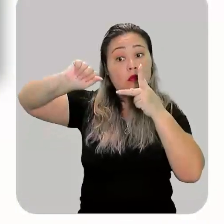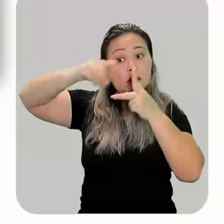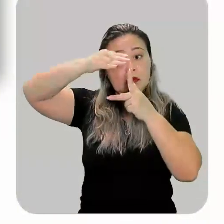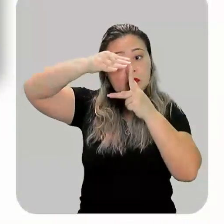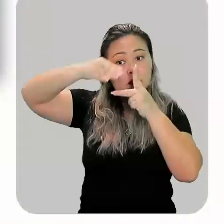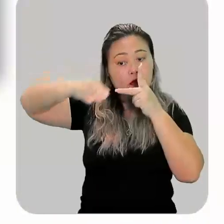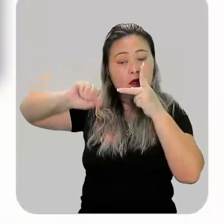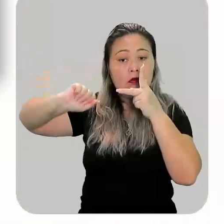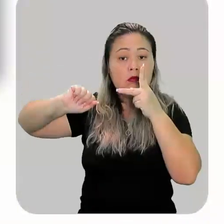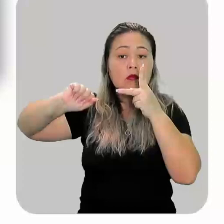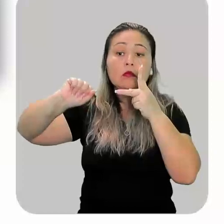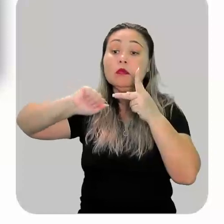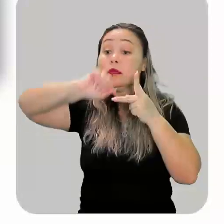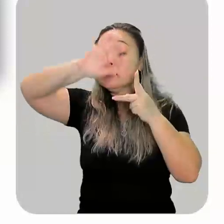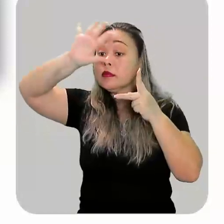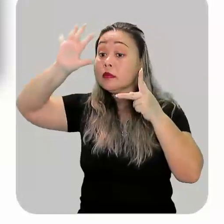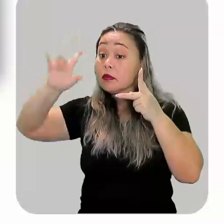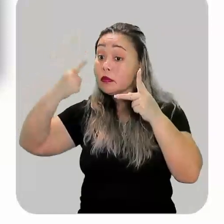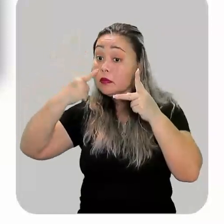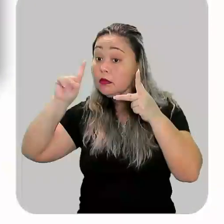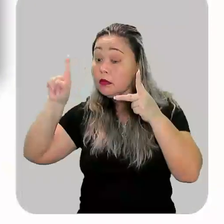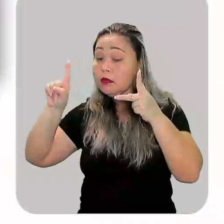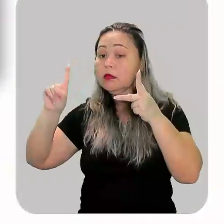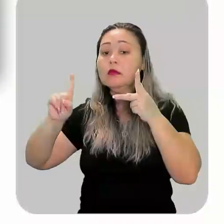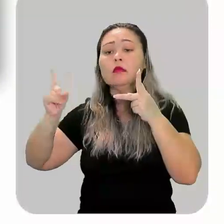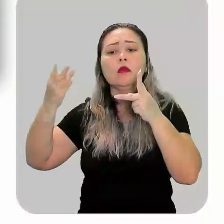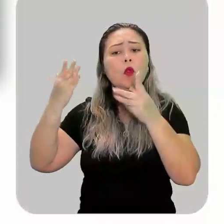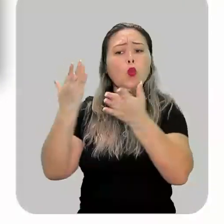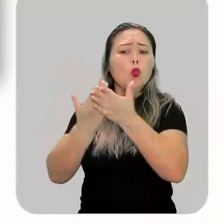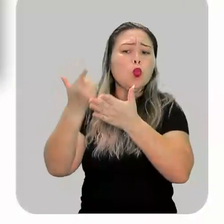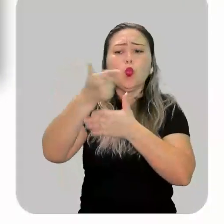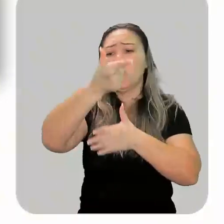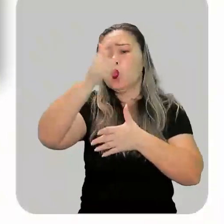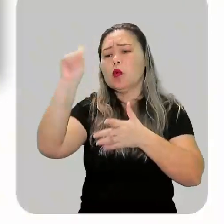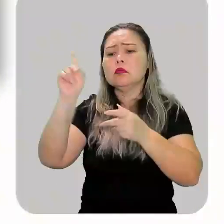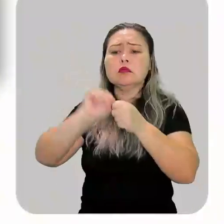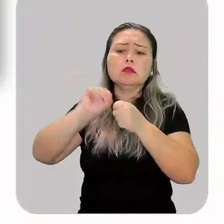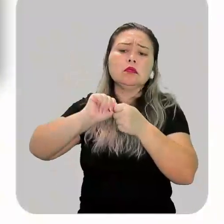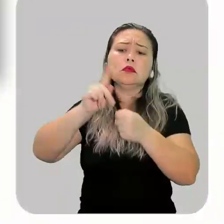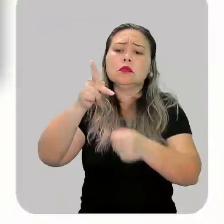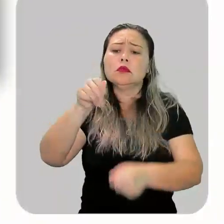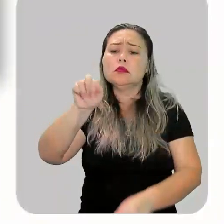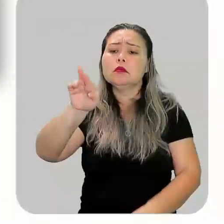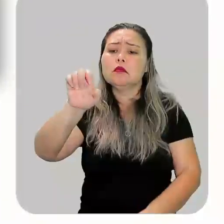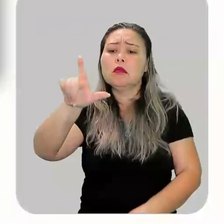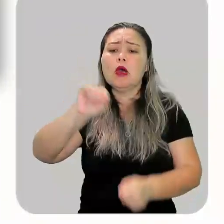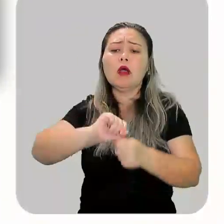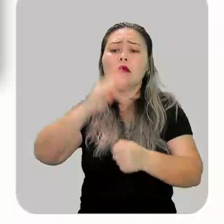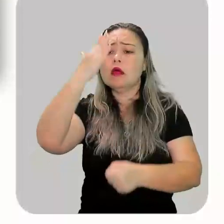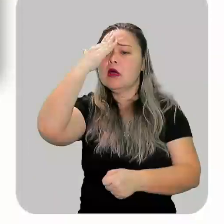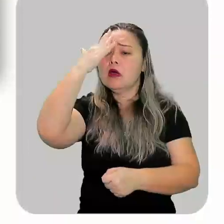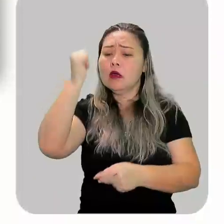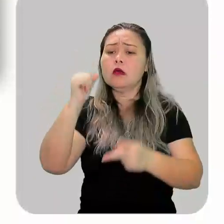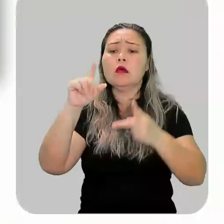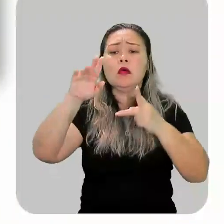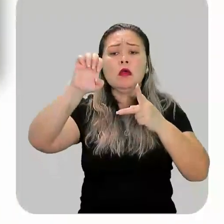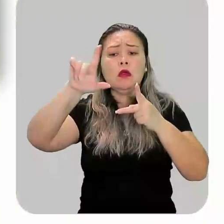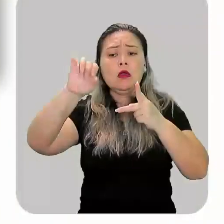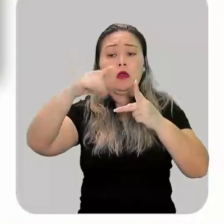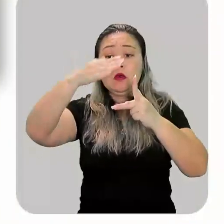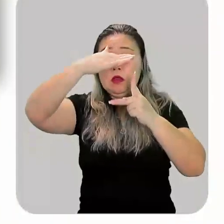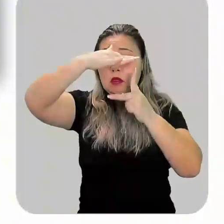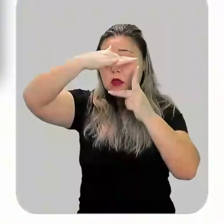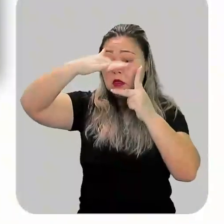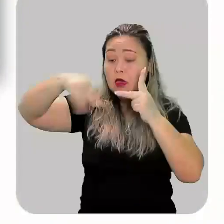tá? Isso. Aí é claro. Por quê? Porque às vezes a gente estudou outros, né? A parábola, a hipérbole, e você saber que na elipse a